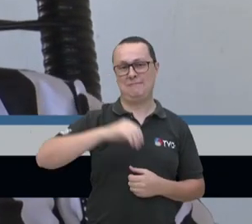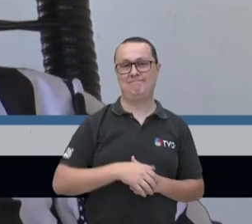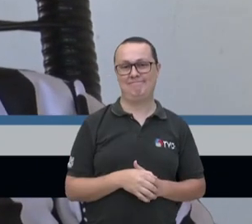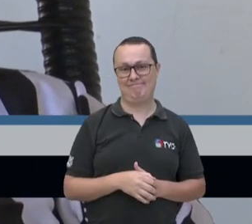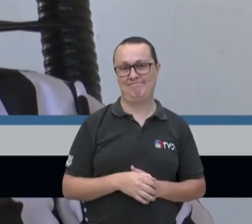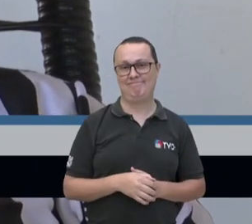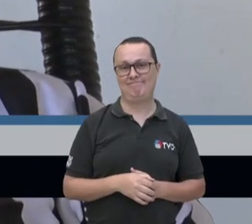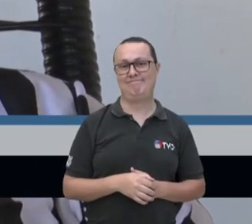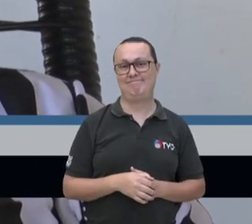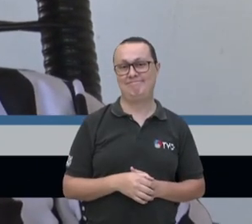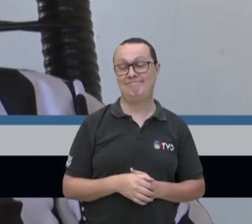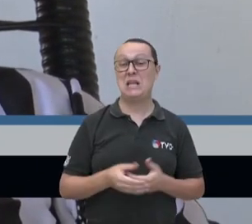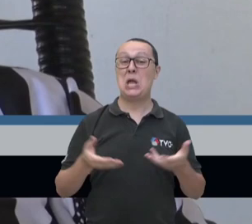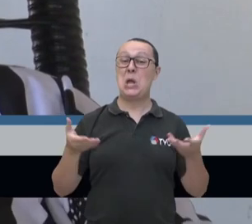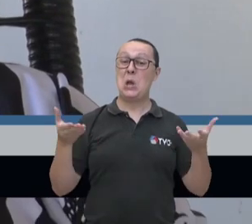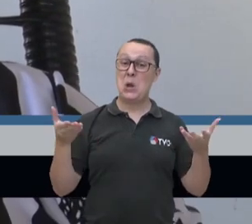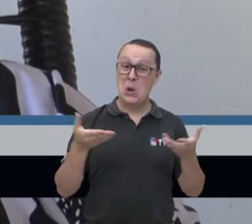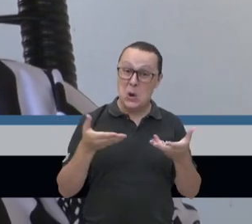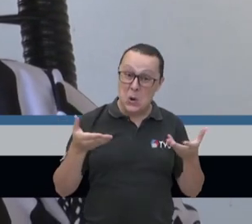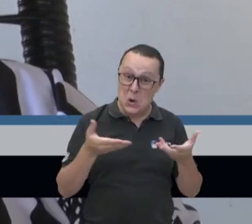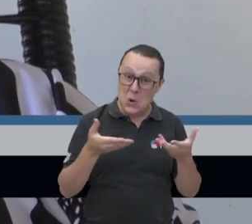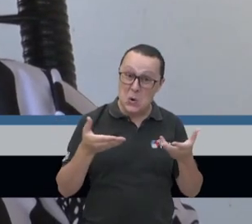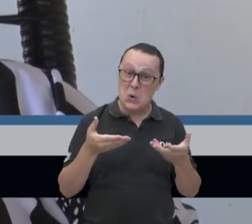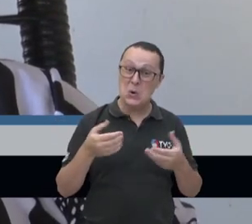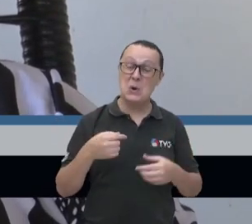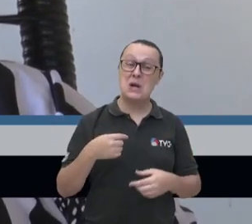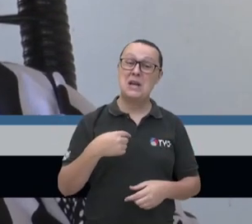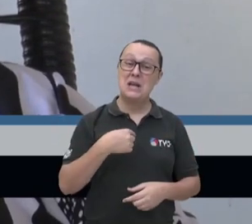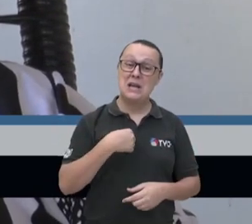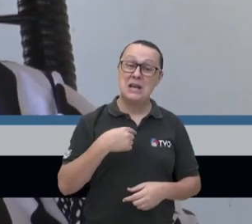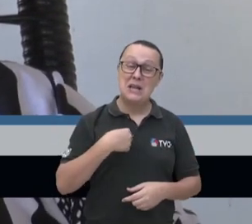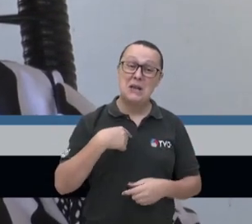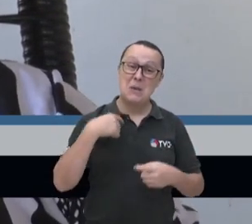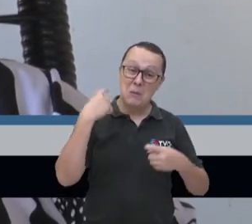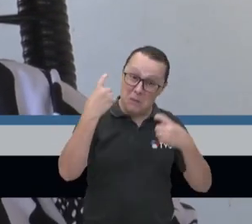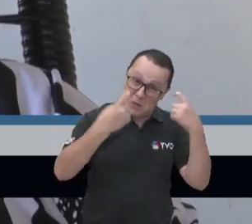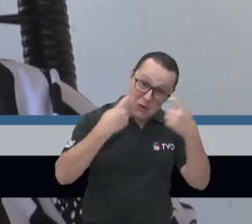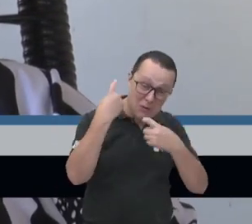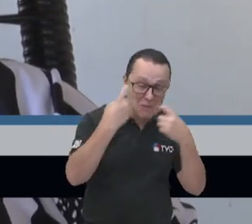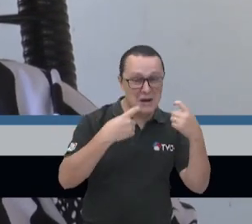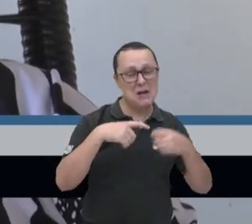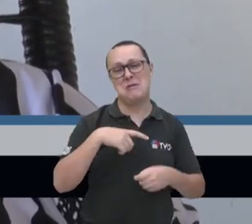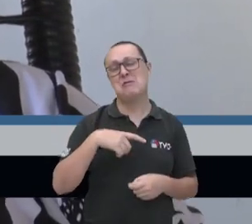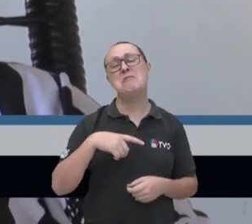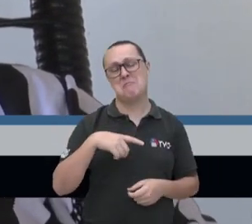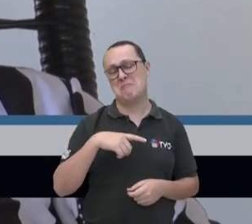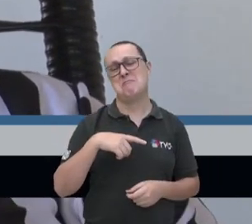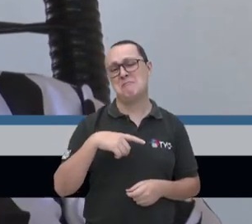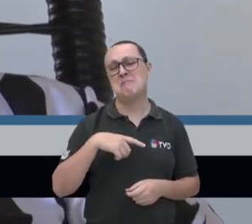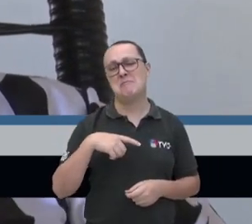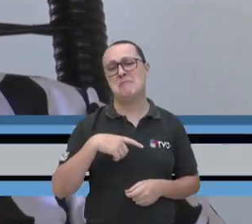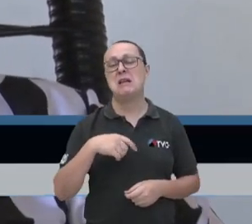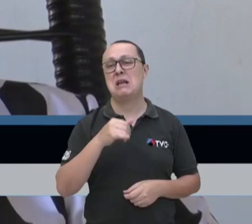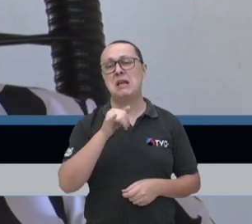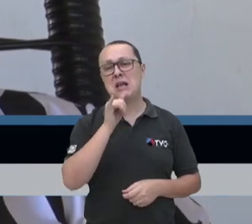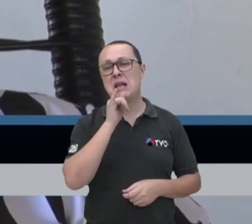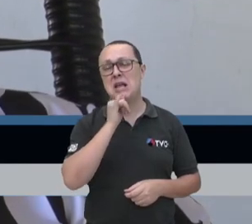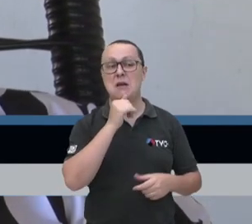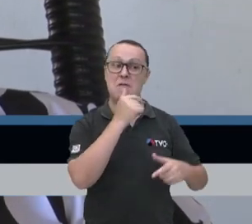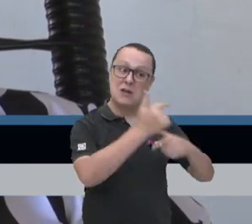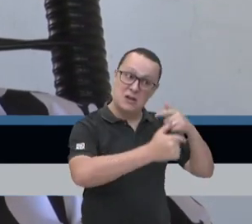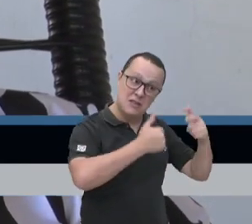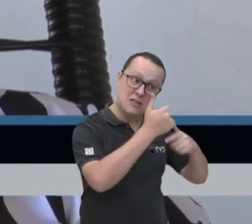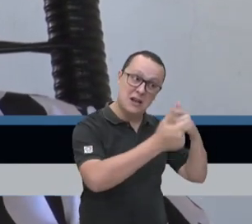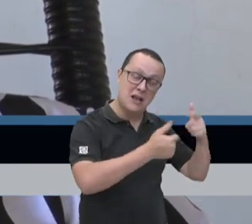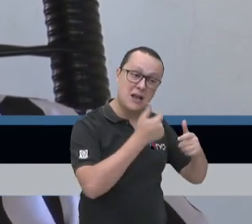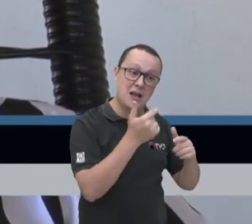que eu tenho, parece que eu tenho mais, entendeu? Se ela vai trabalhar, se ela vai trabalhar,